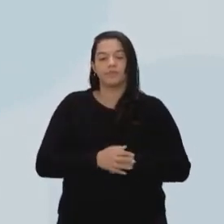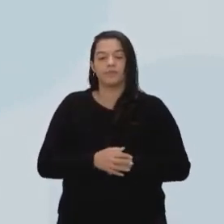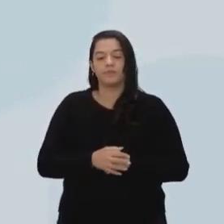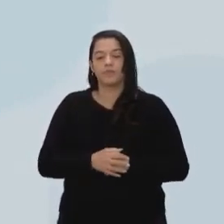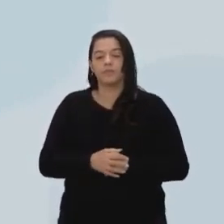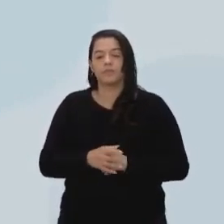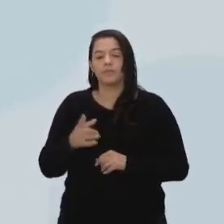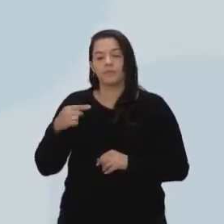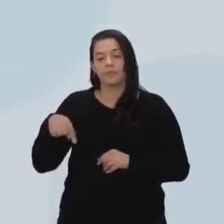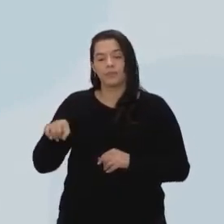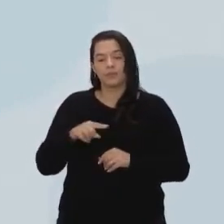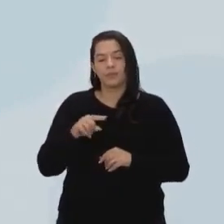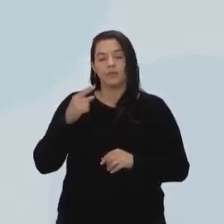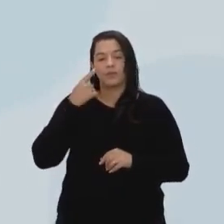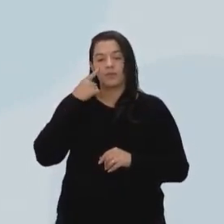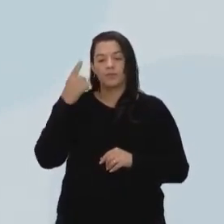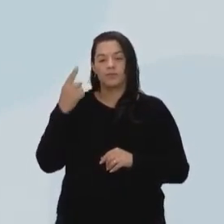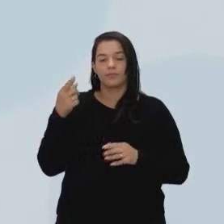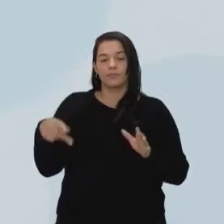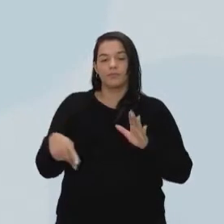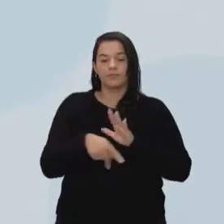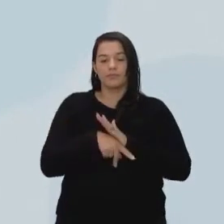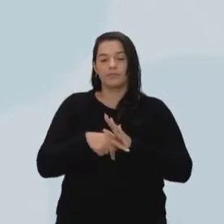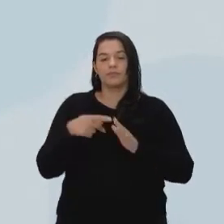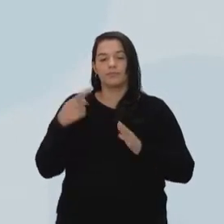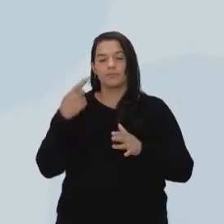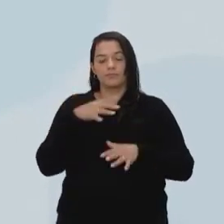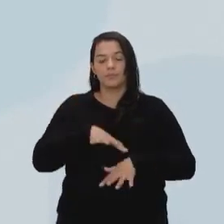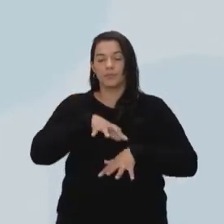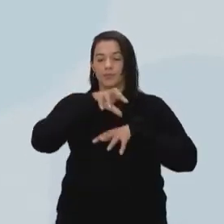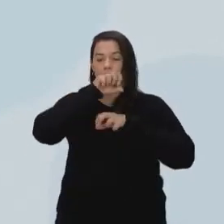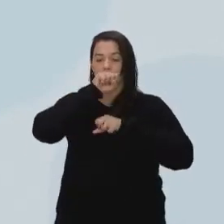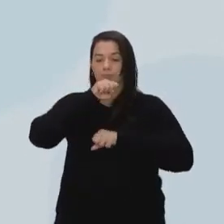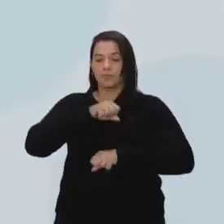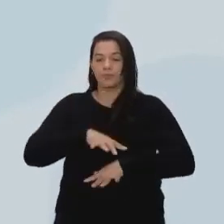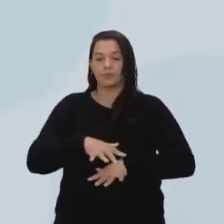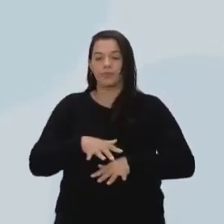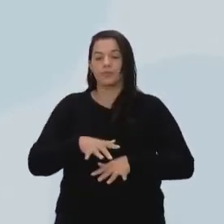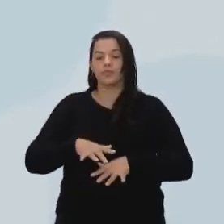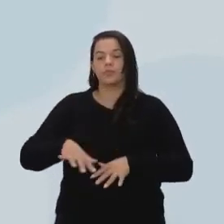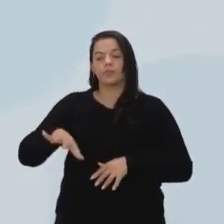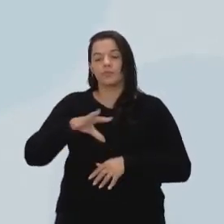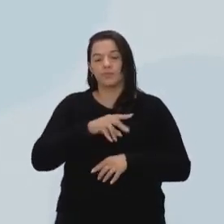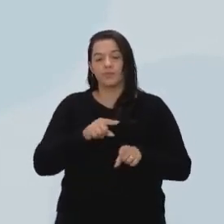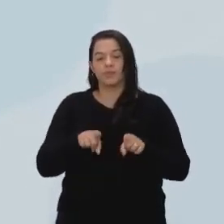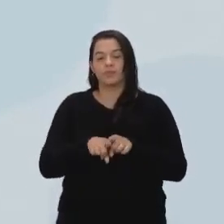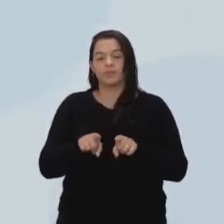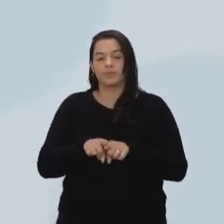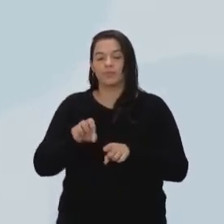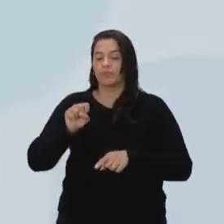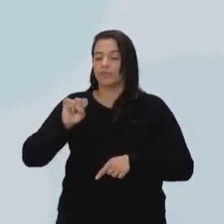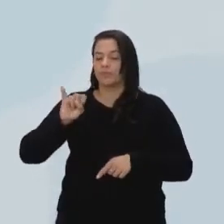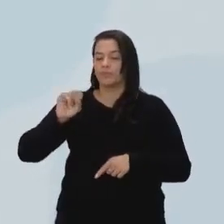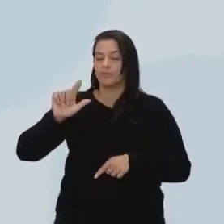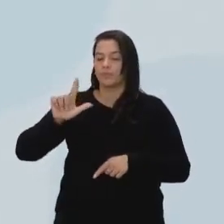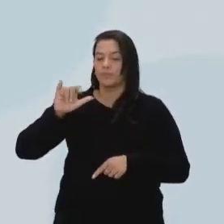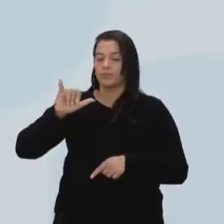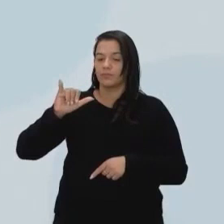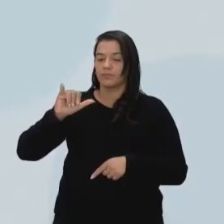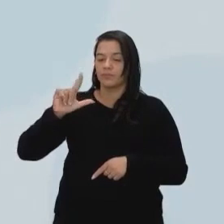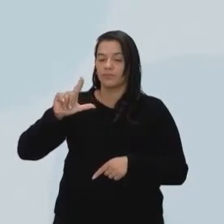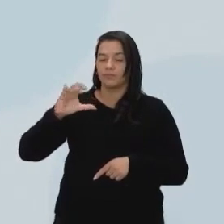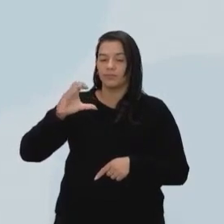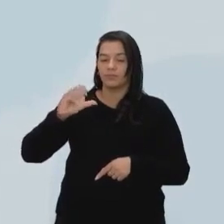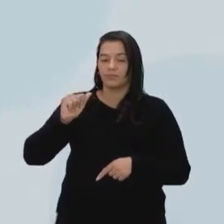atômicas entre o átomo do elemento químico oxigênio e o átomo do elemento químico silício. Então, a